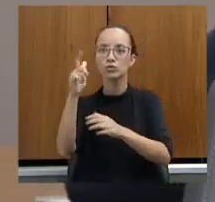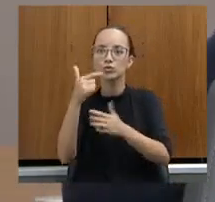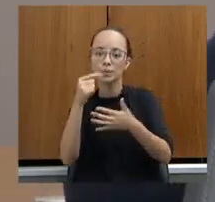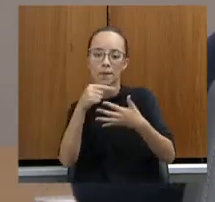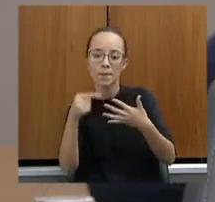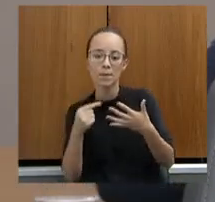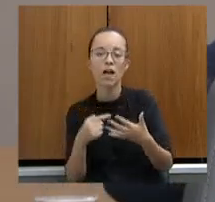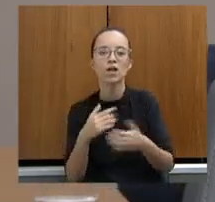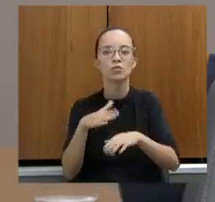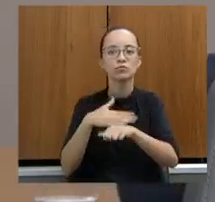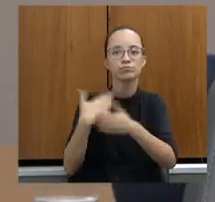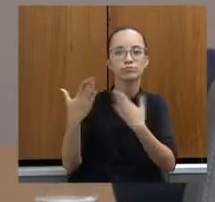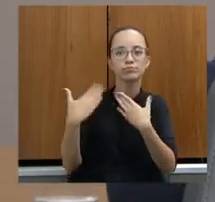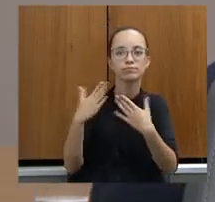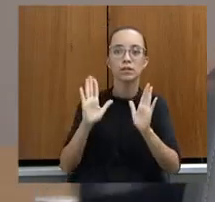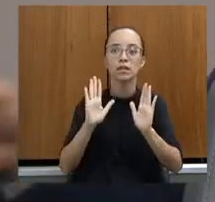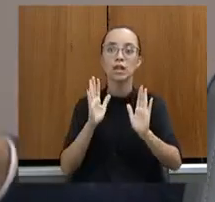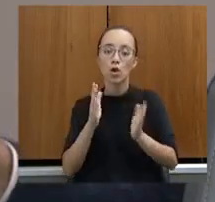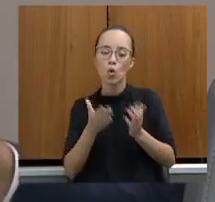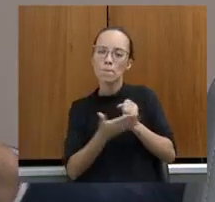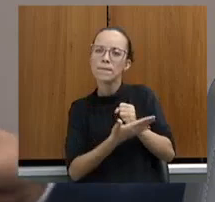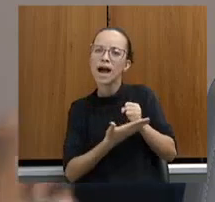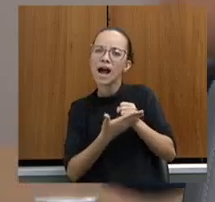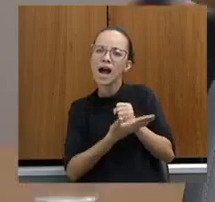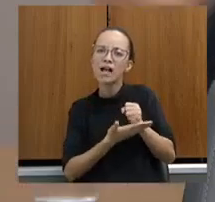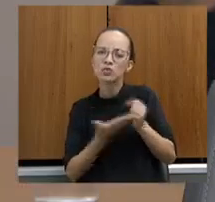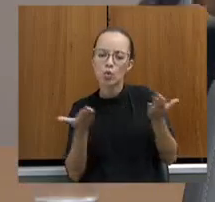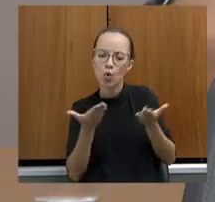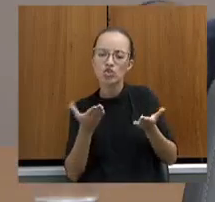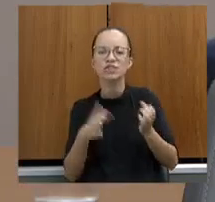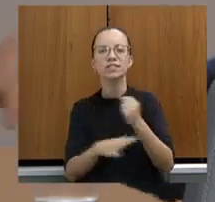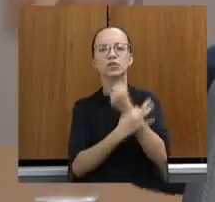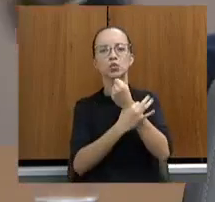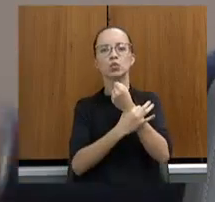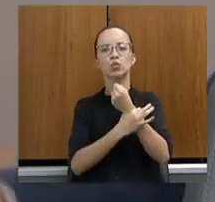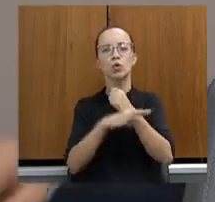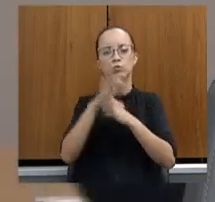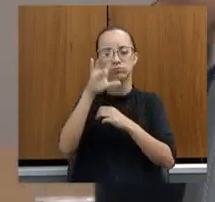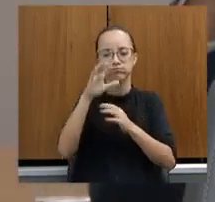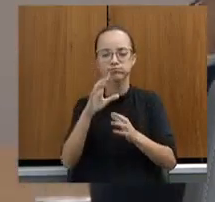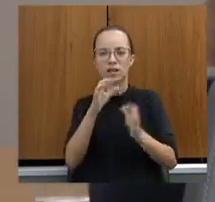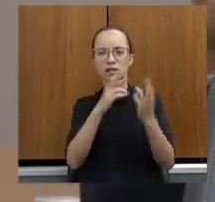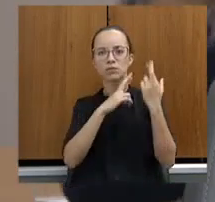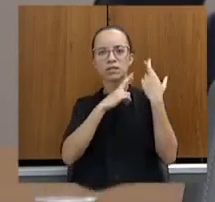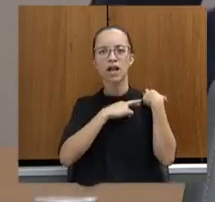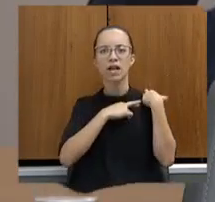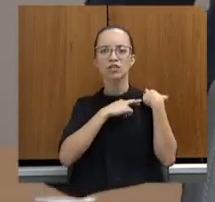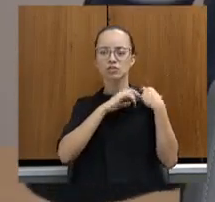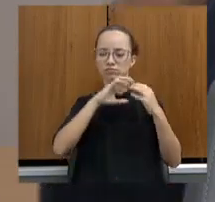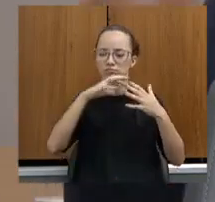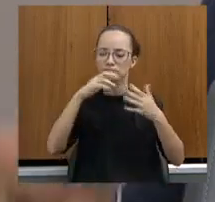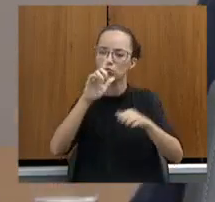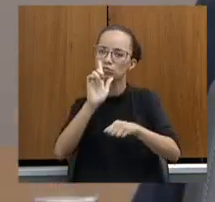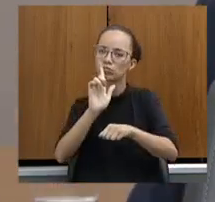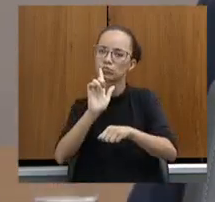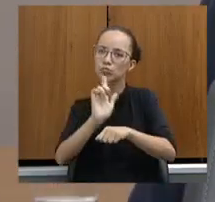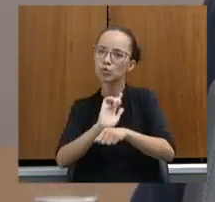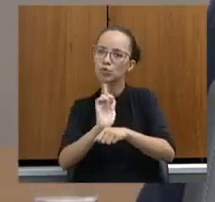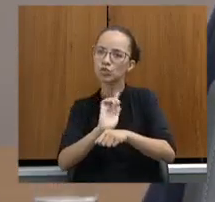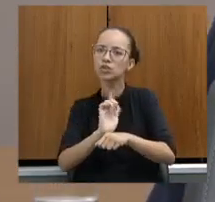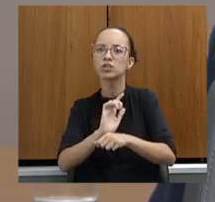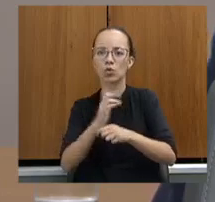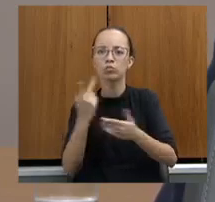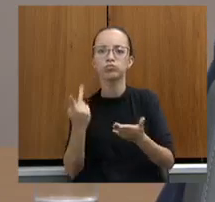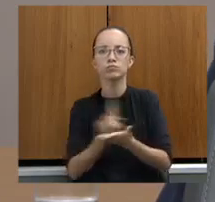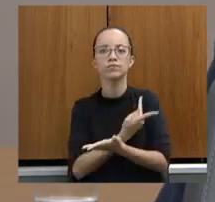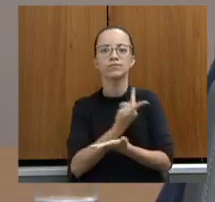que o básico tá garantido sabendo que a obrigação do Governo foi feita sabendo que o investimento tá chegando sabendo que as coisas estão